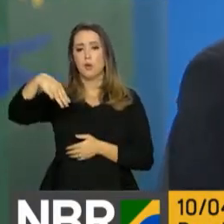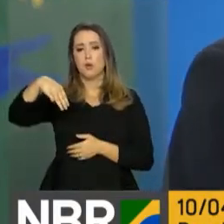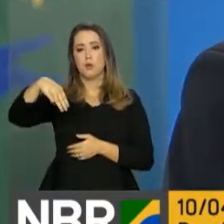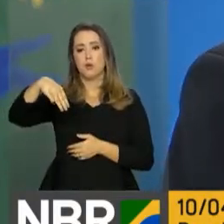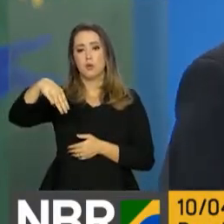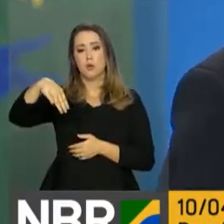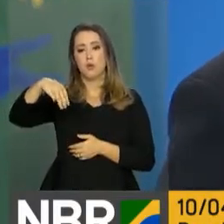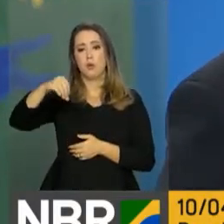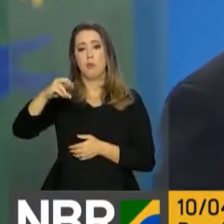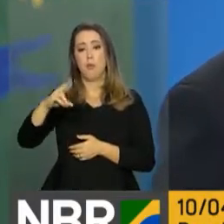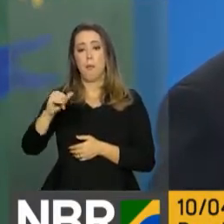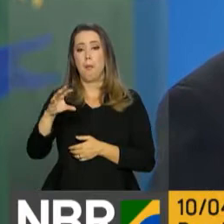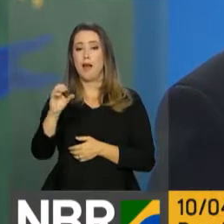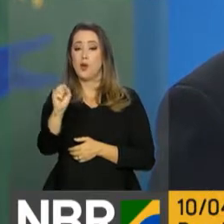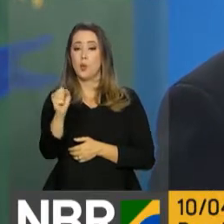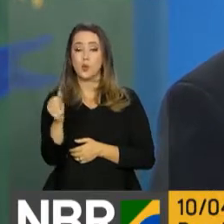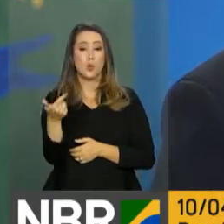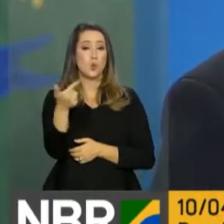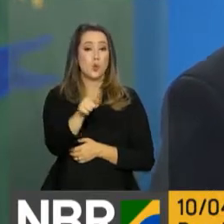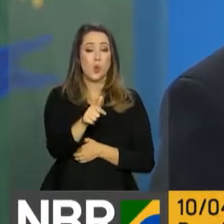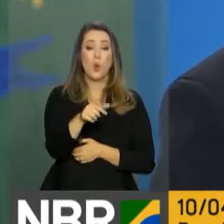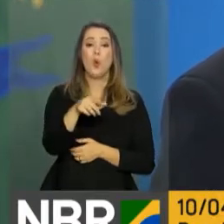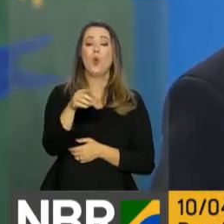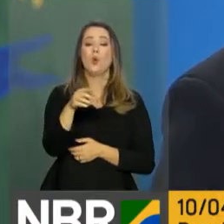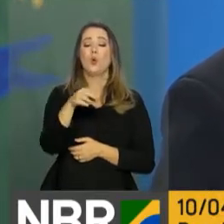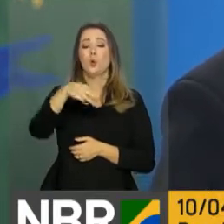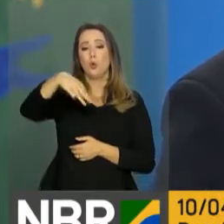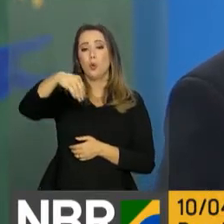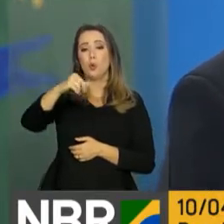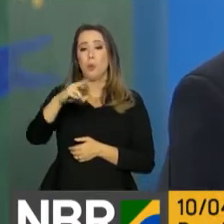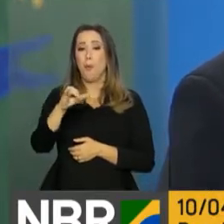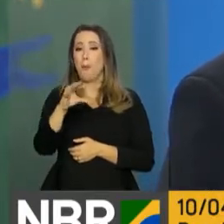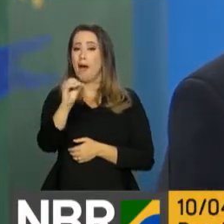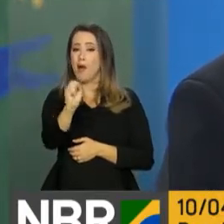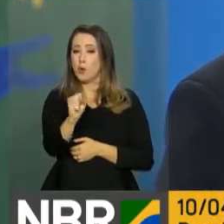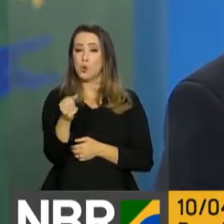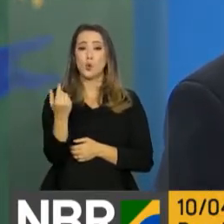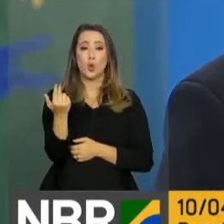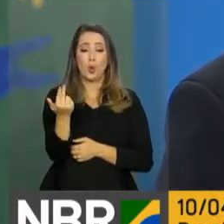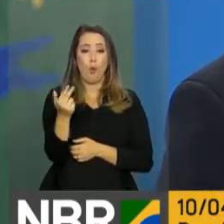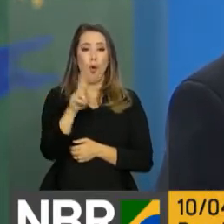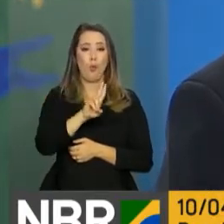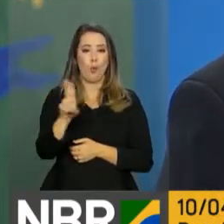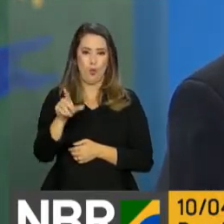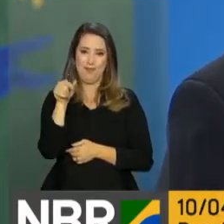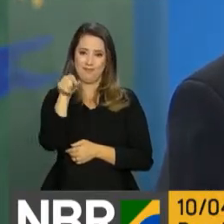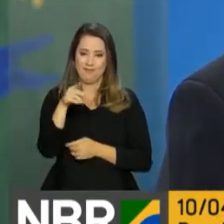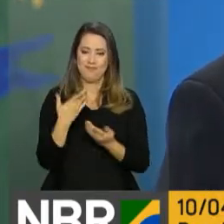pelo Marcos Pereira, e agora por outro Marcos, o Marcos Jorge, também merece um aplauso.